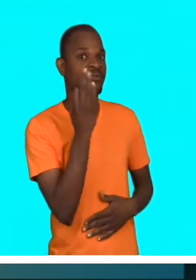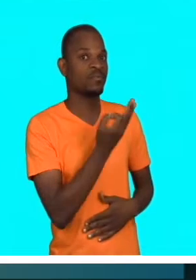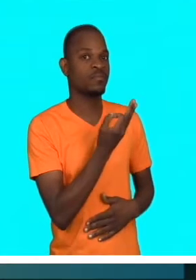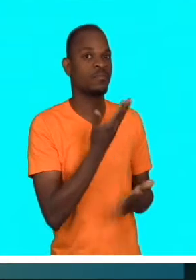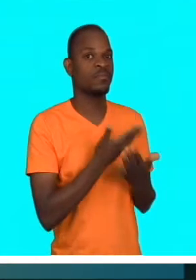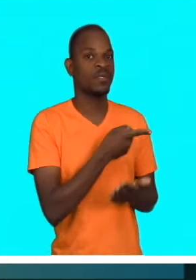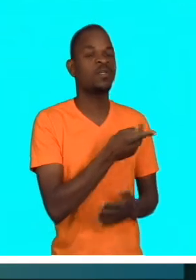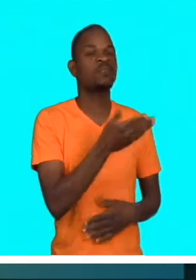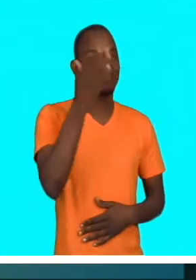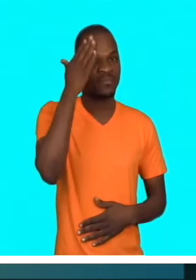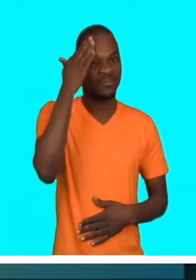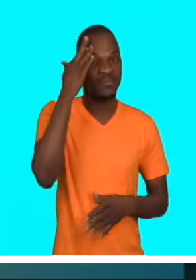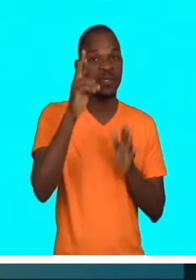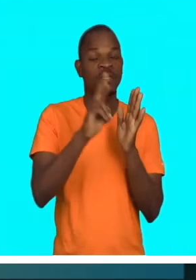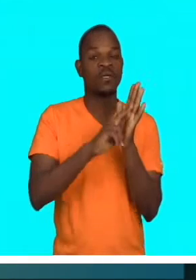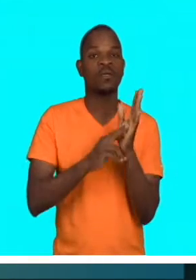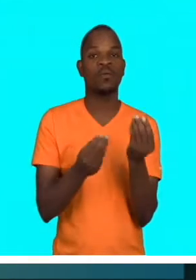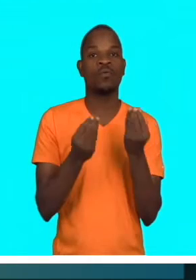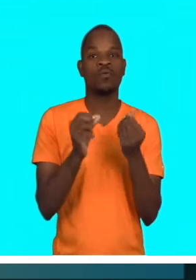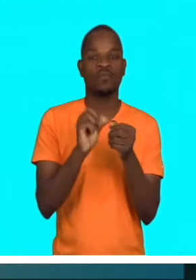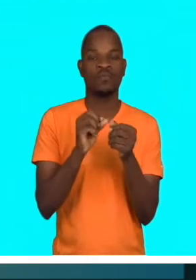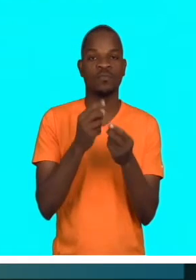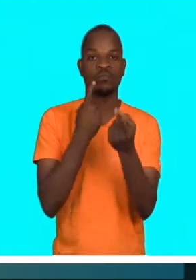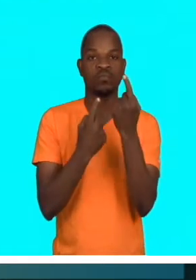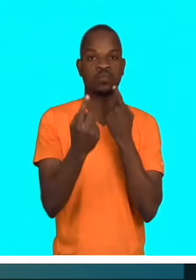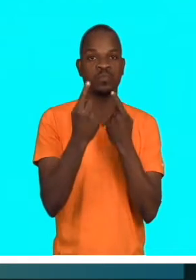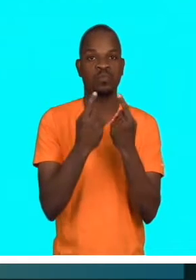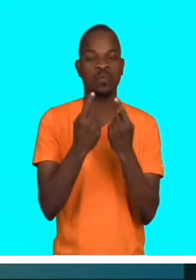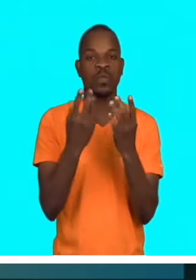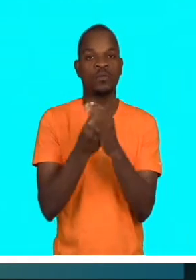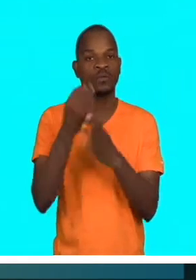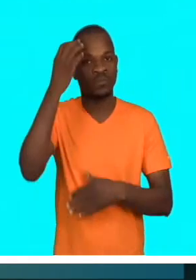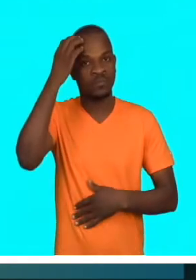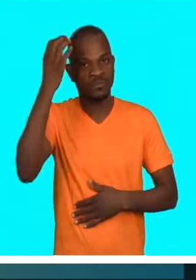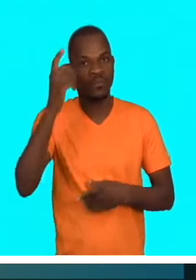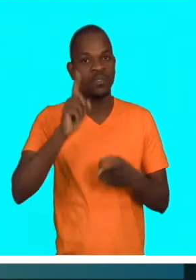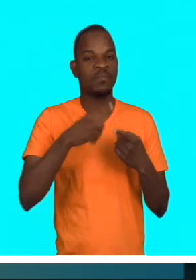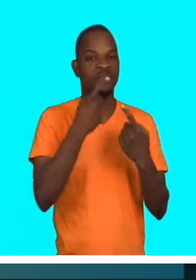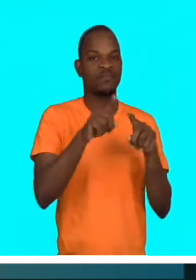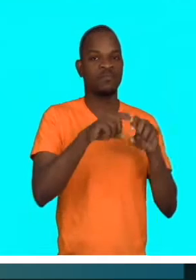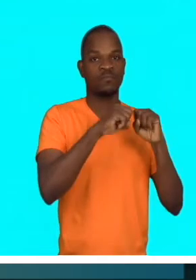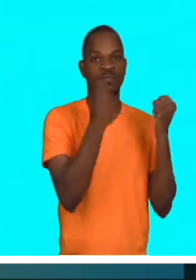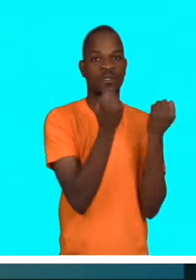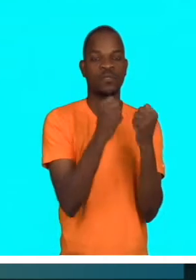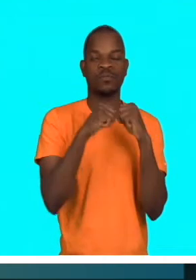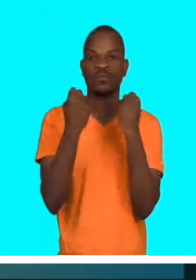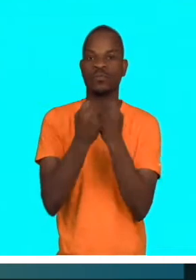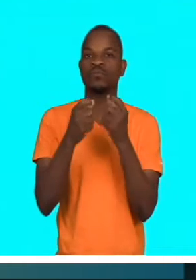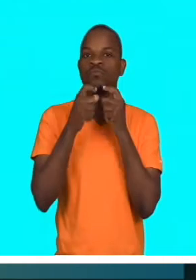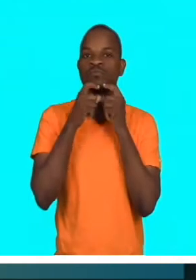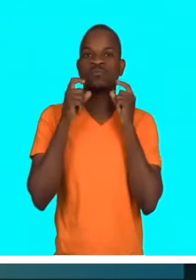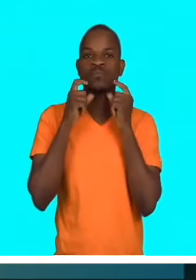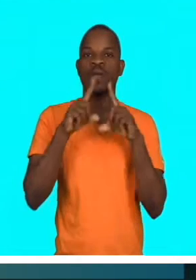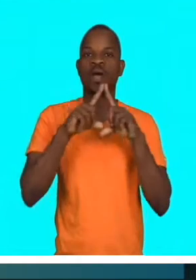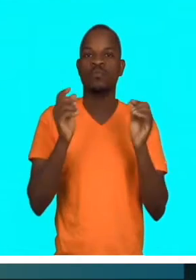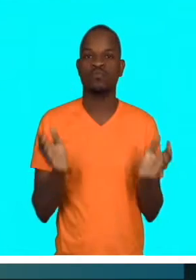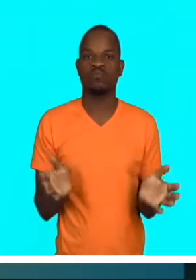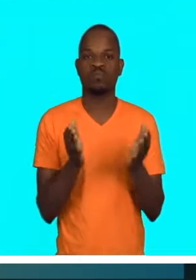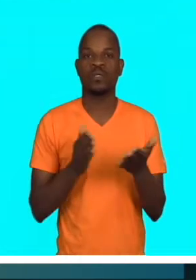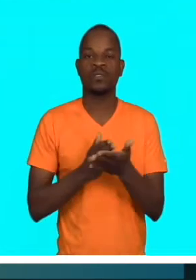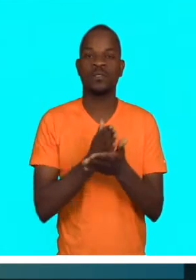para que conheça os mecanismos de diálogo, quer com o governo e com as outras organizações em Moçambique, no